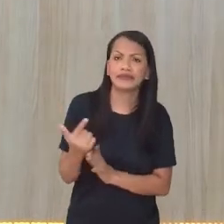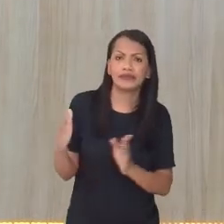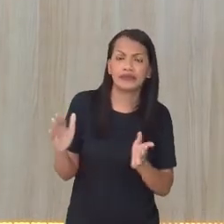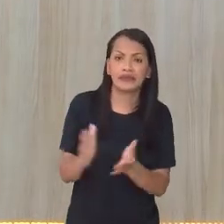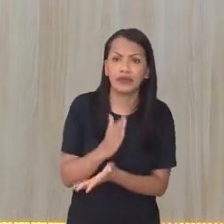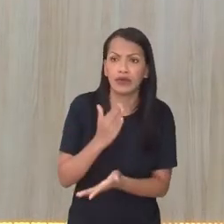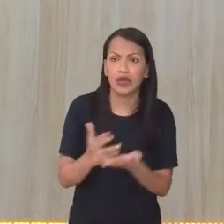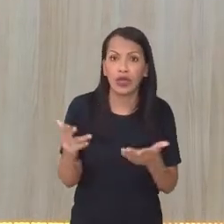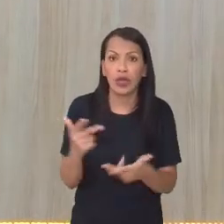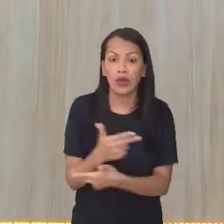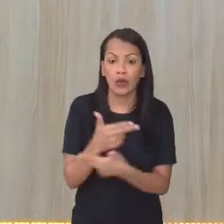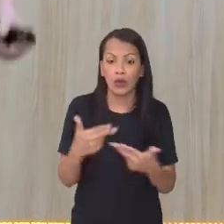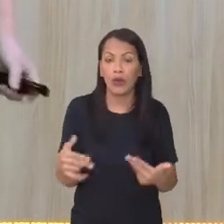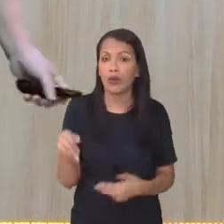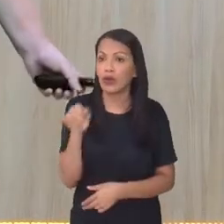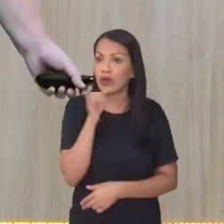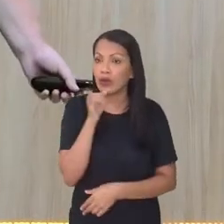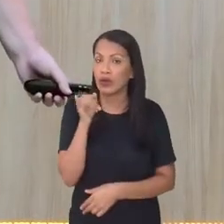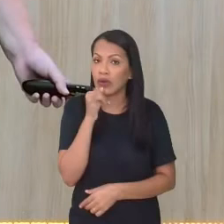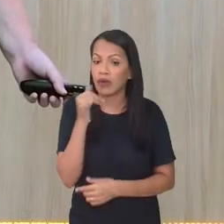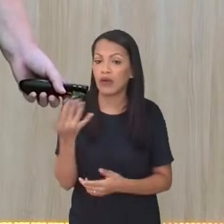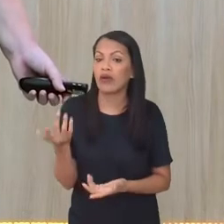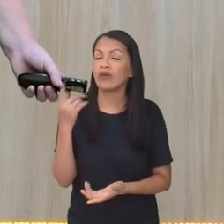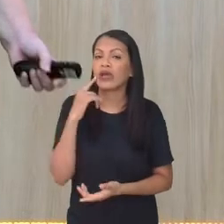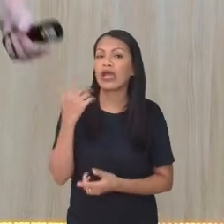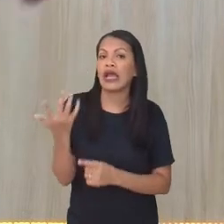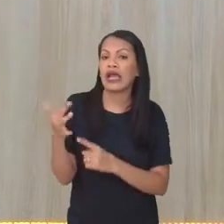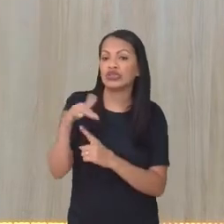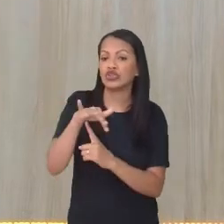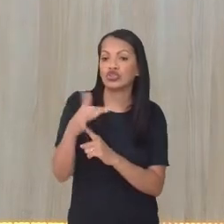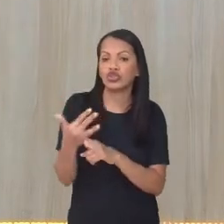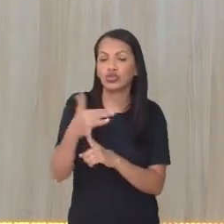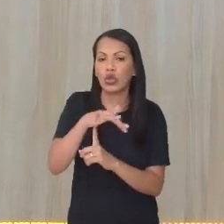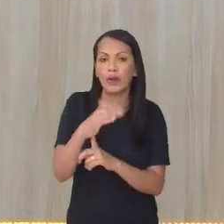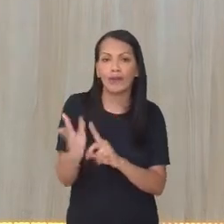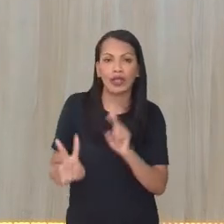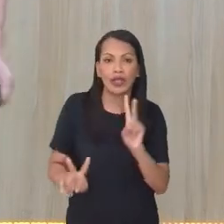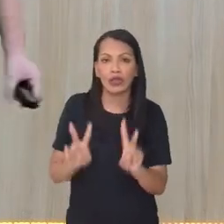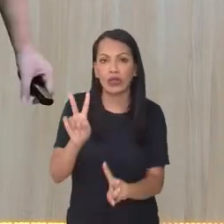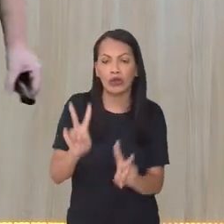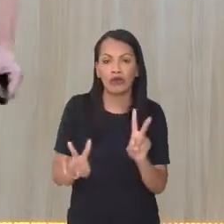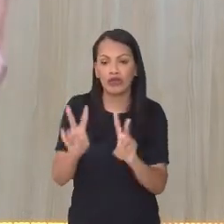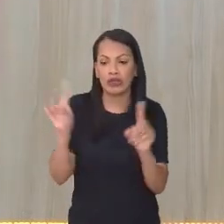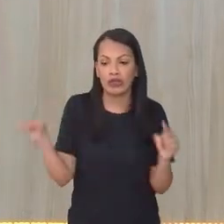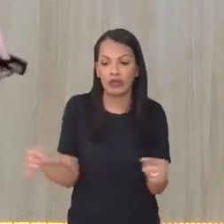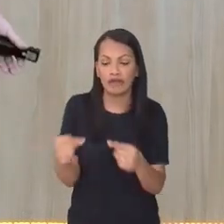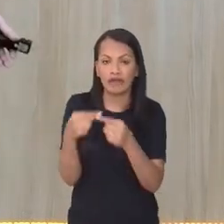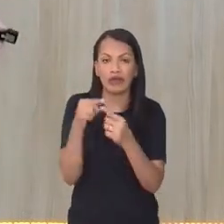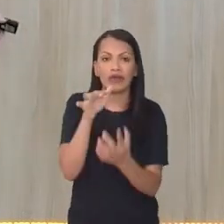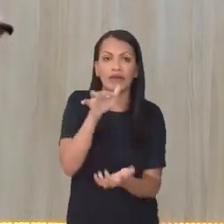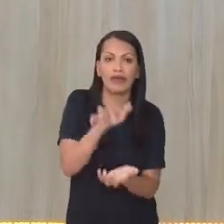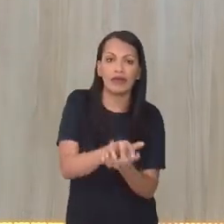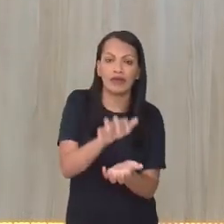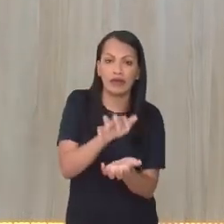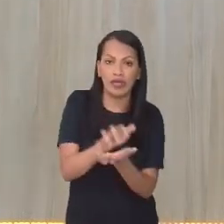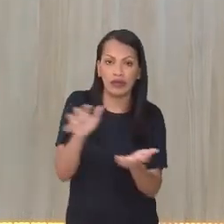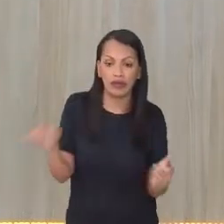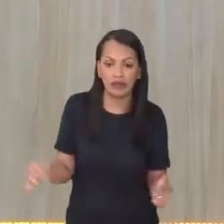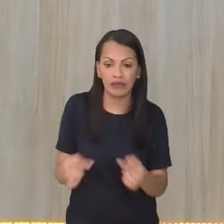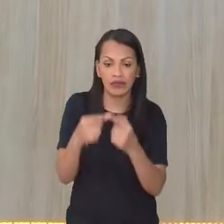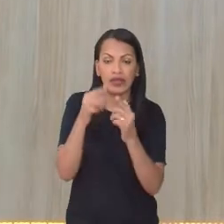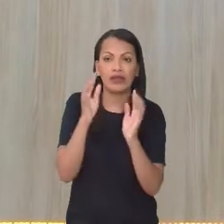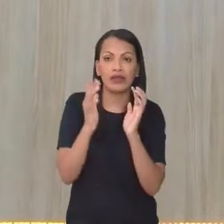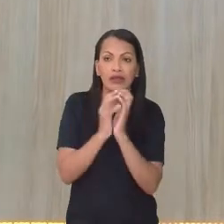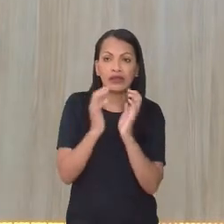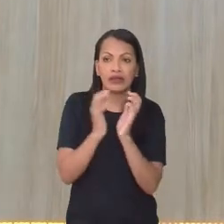alguma coisa, por exemplo, a sombrinha do frevo, está ligado a Pernambuco, está ligado a Recife.